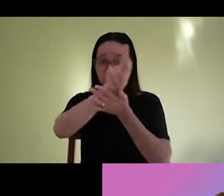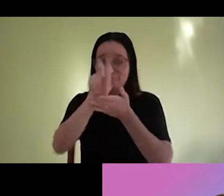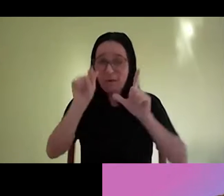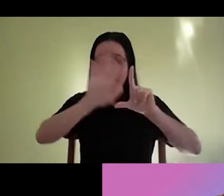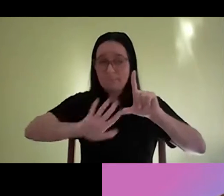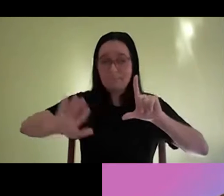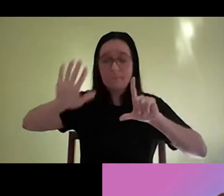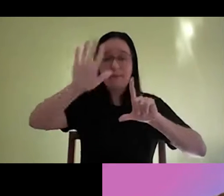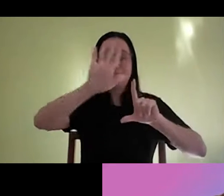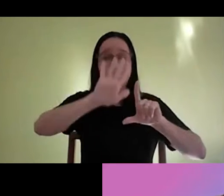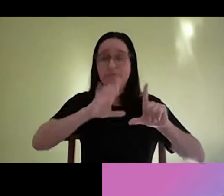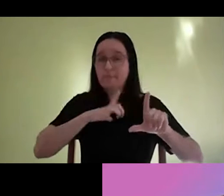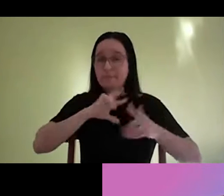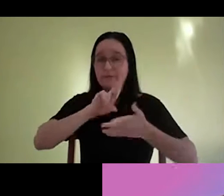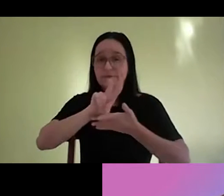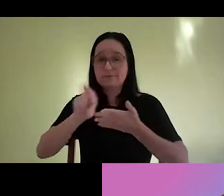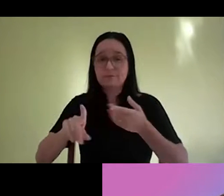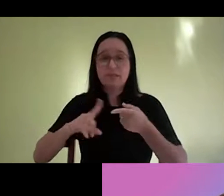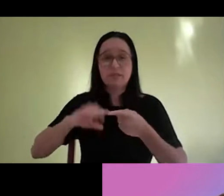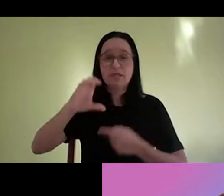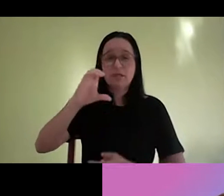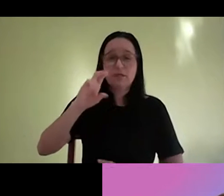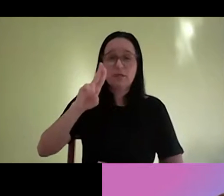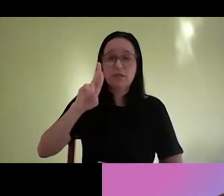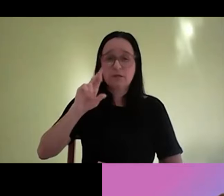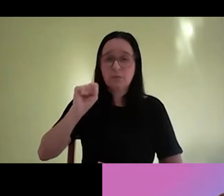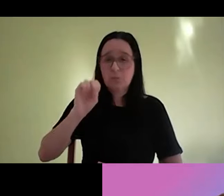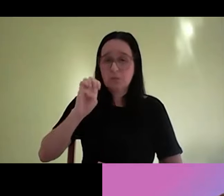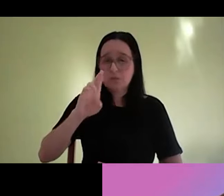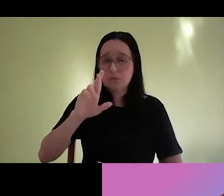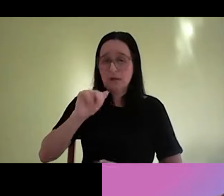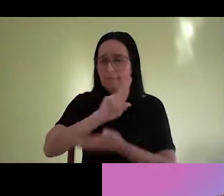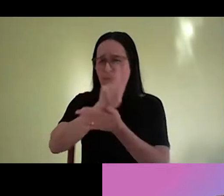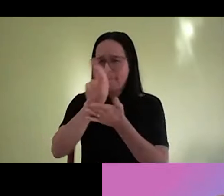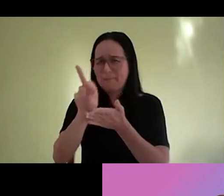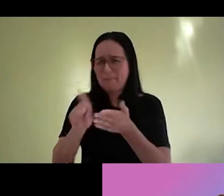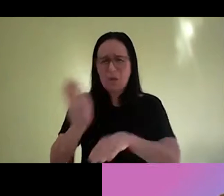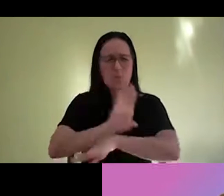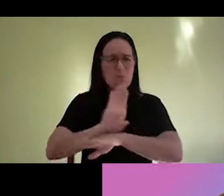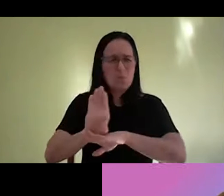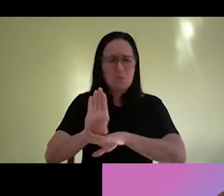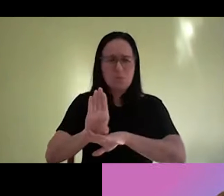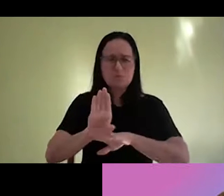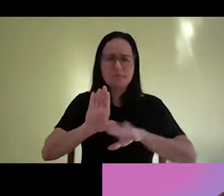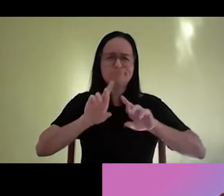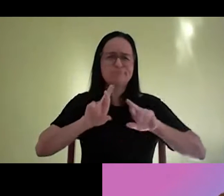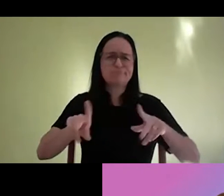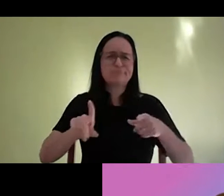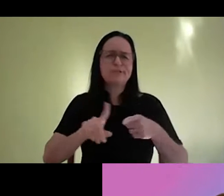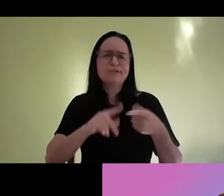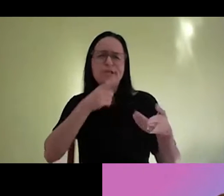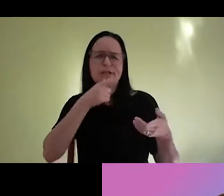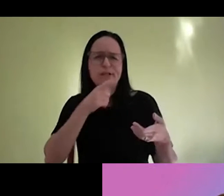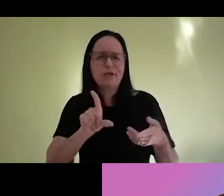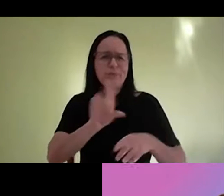Udemy, a gente tem a Cursera, gente, tem muito curso, e não é só de TI, tem curso de línguas, curso